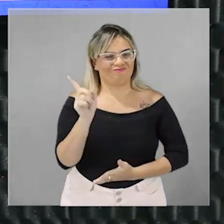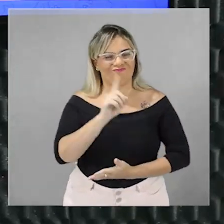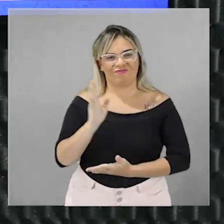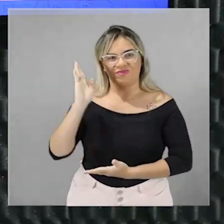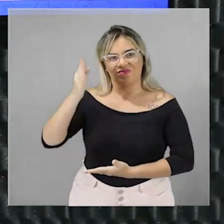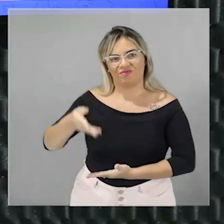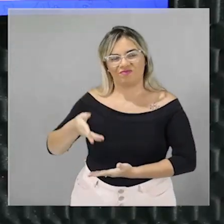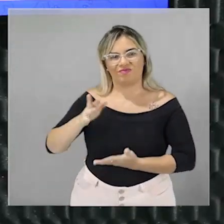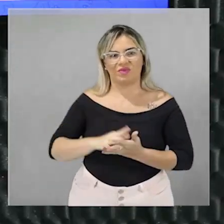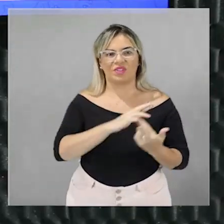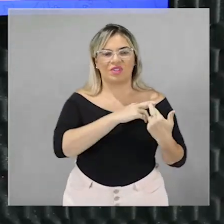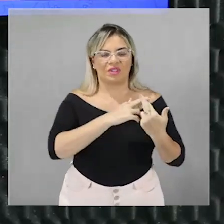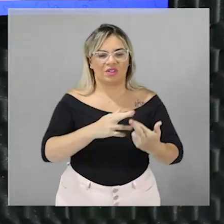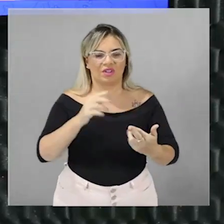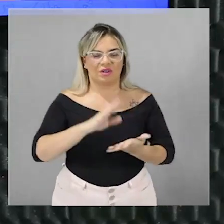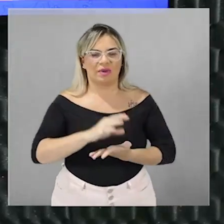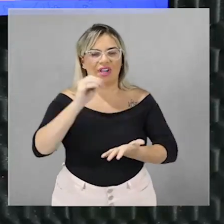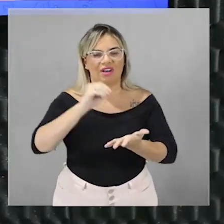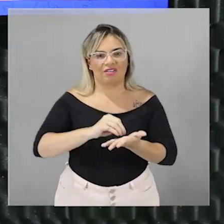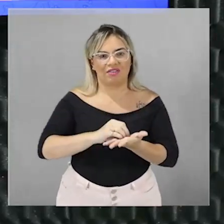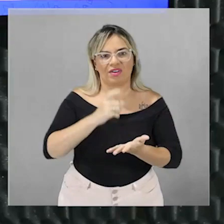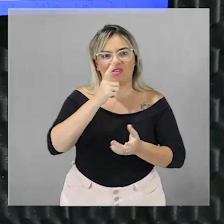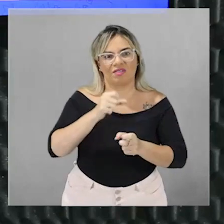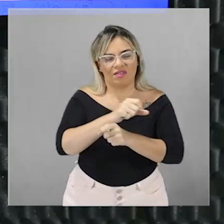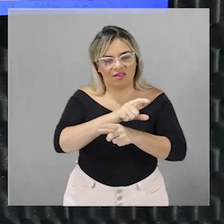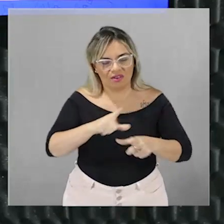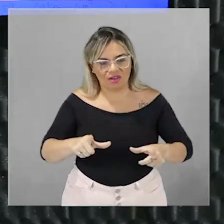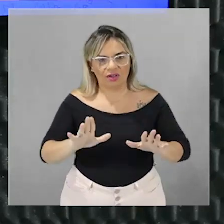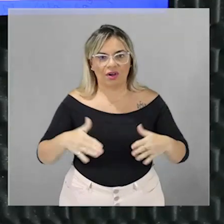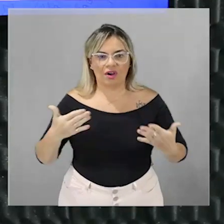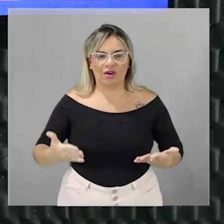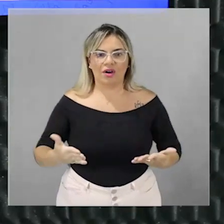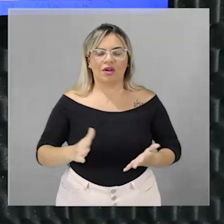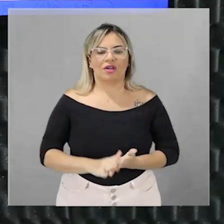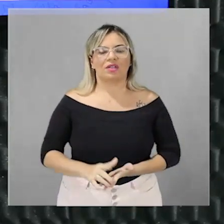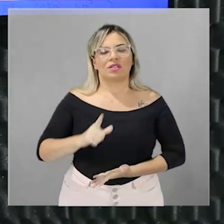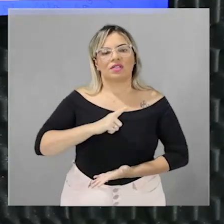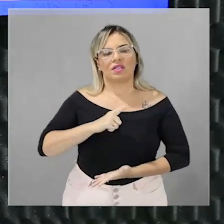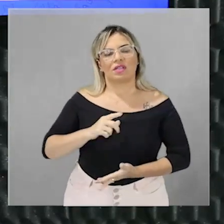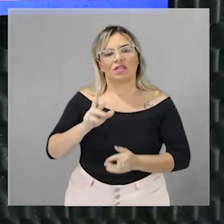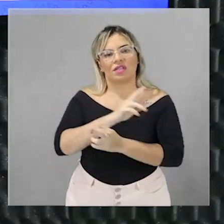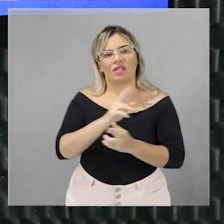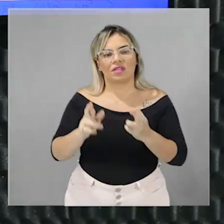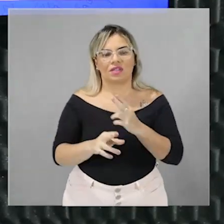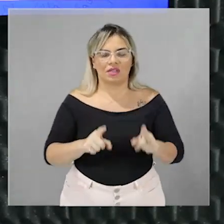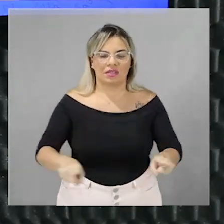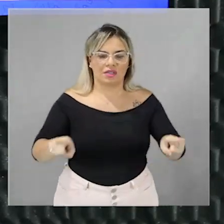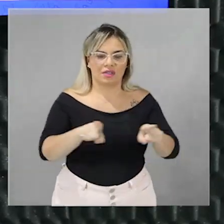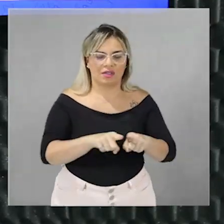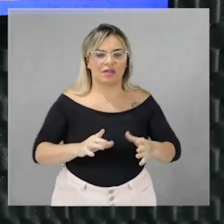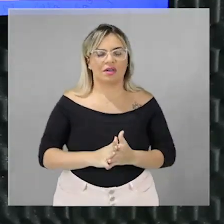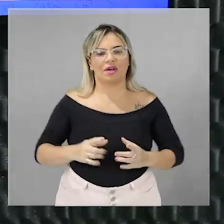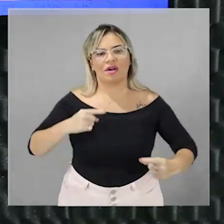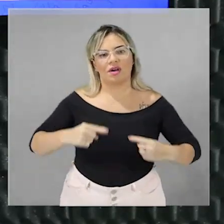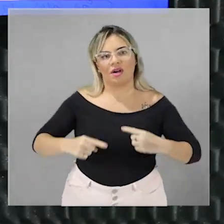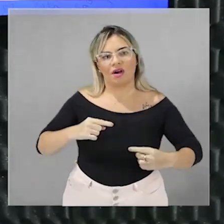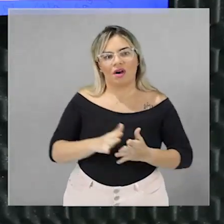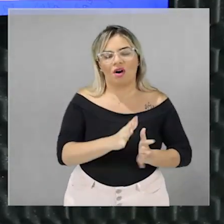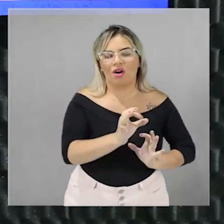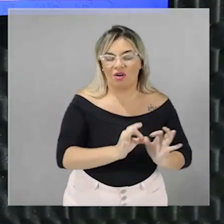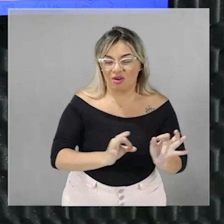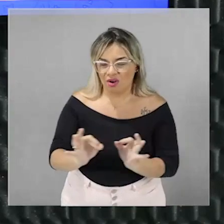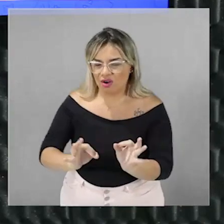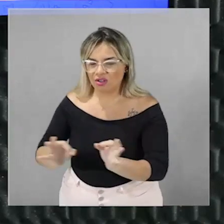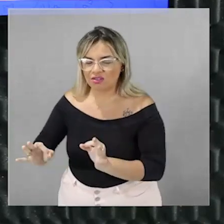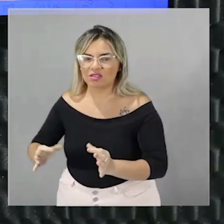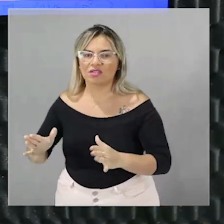diretamente responsável pela falta de saneamento básico, que o próprio texto te falou. Existe uma relação também, né, política de organizacional por trás. Então, o